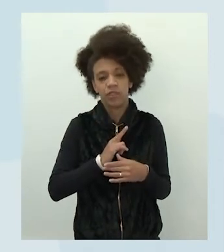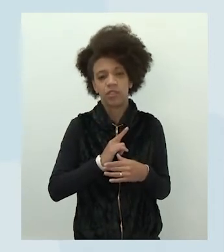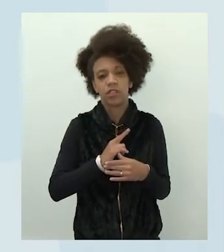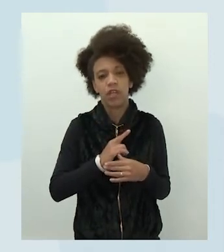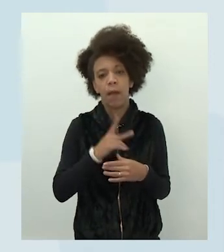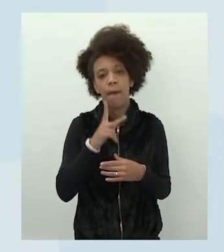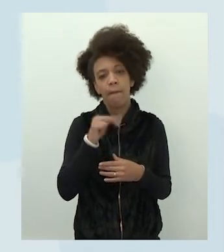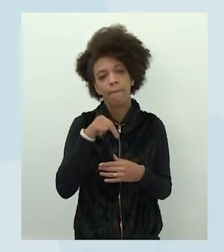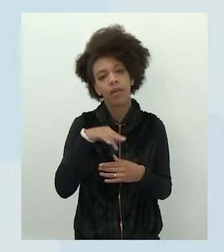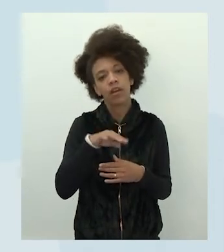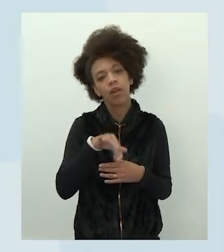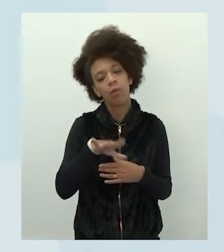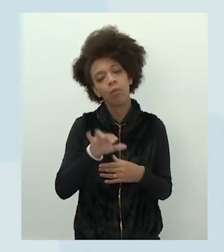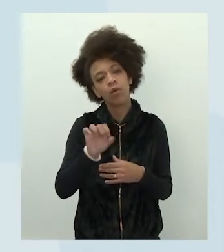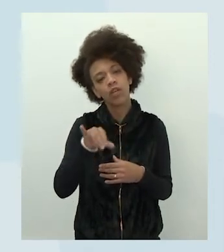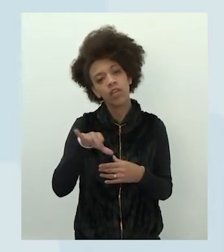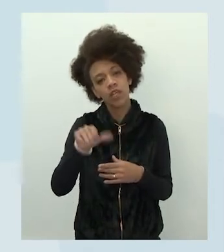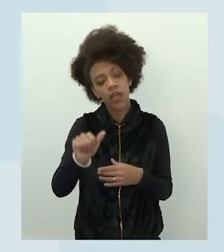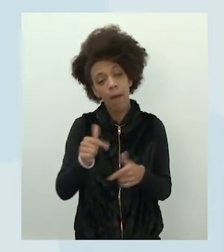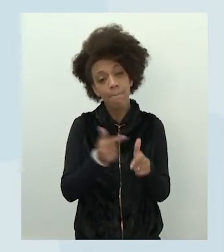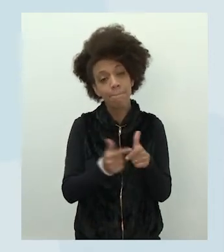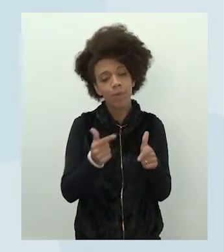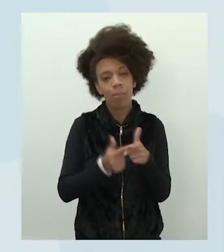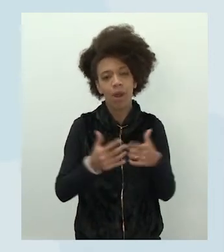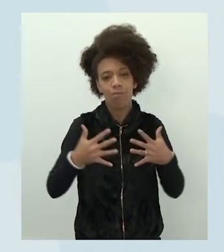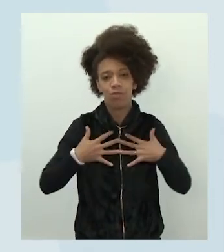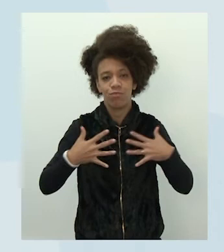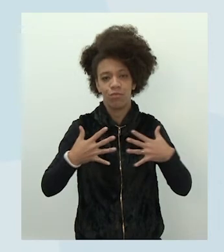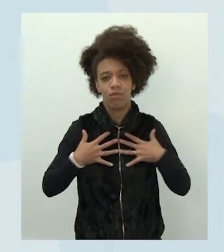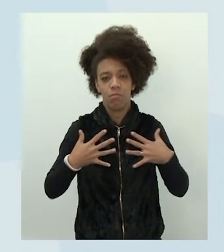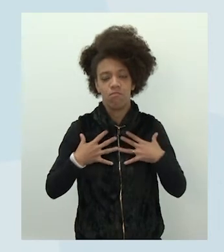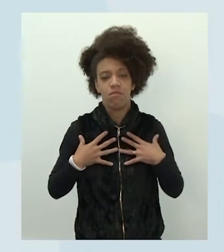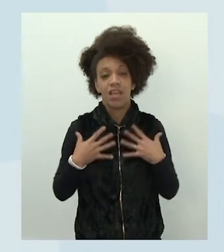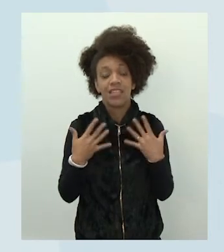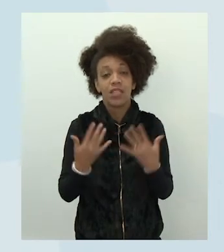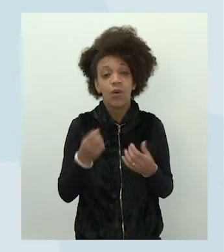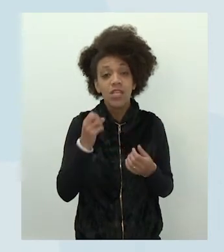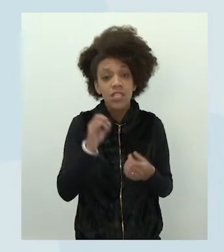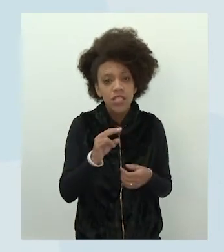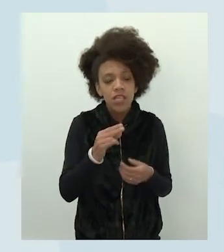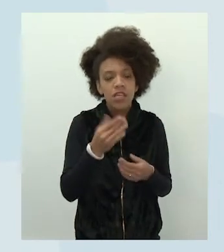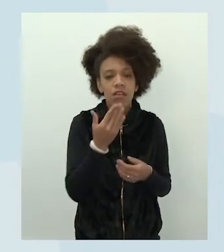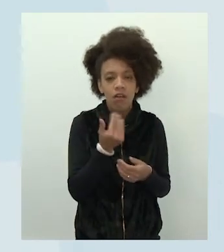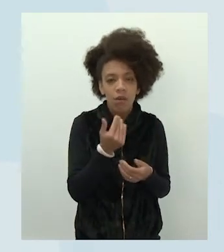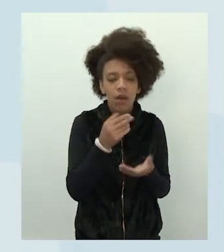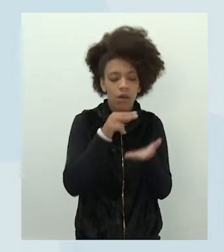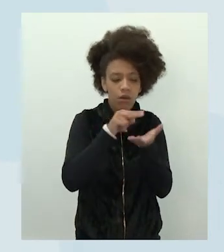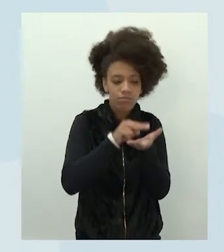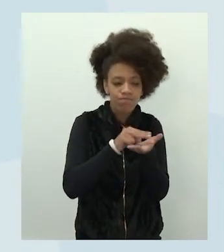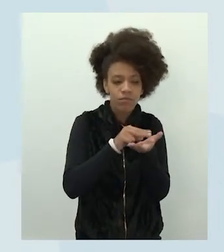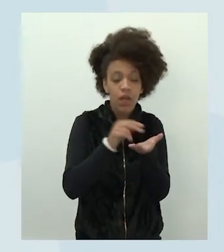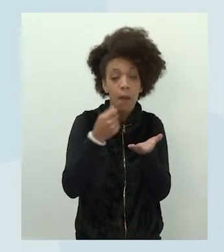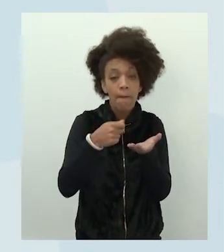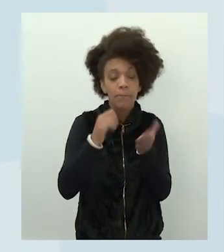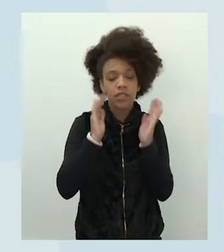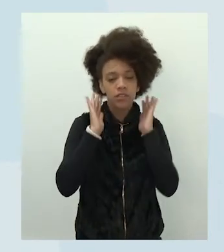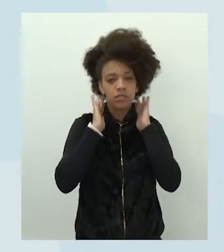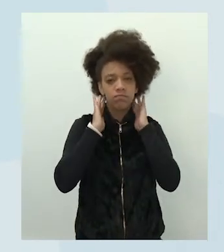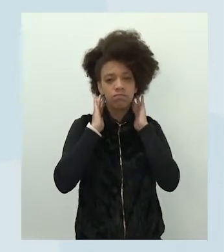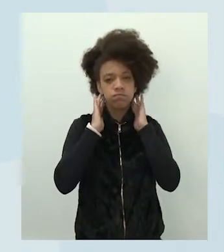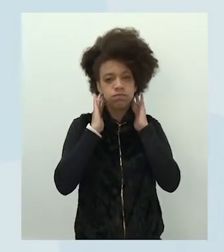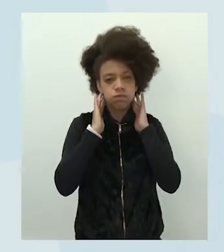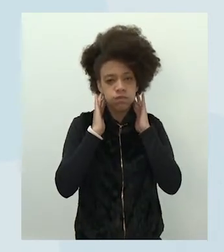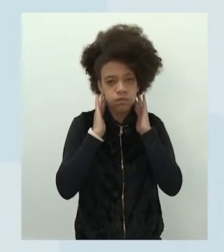nós estamos alimentando alguém que está acamado, é muito importante elevar a cabeceira.